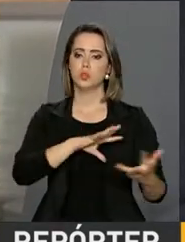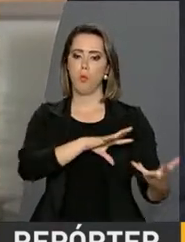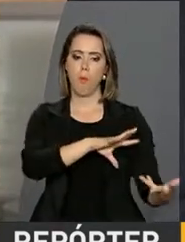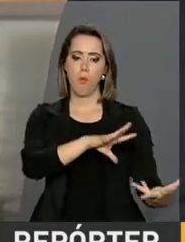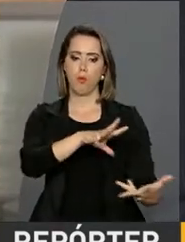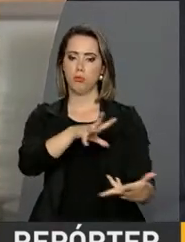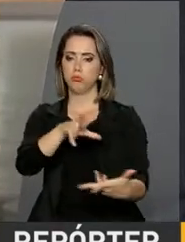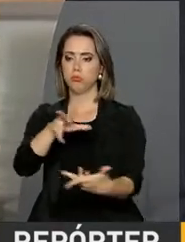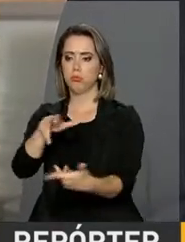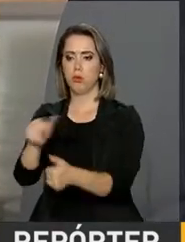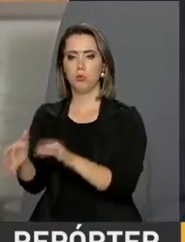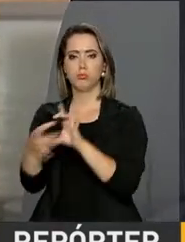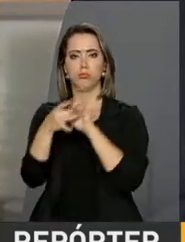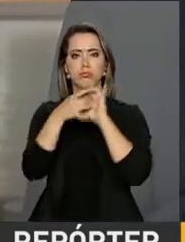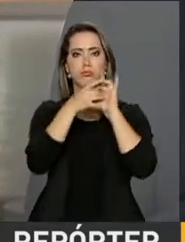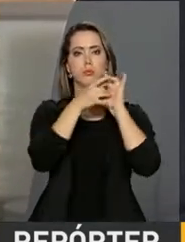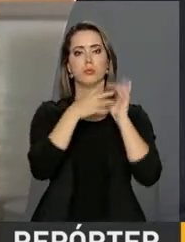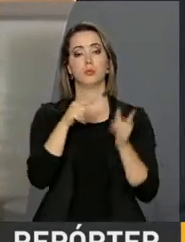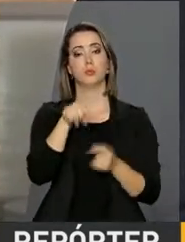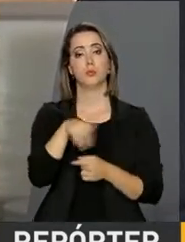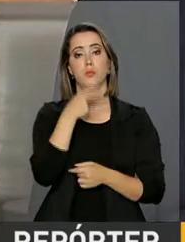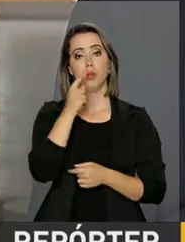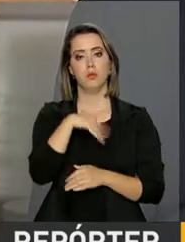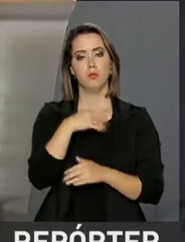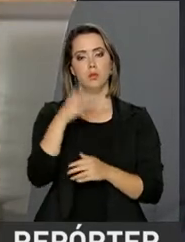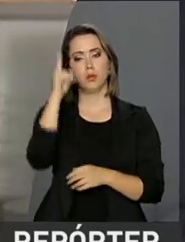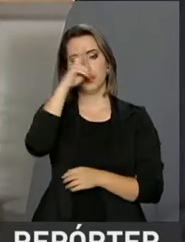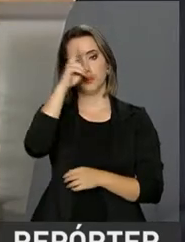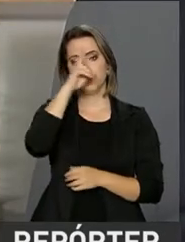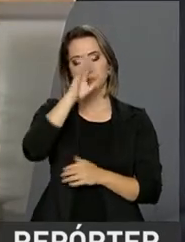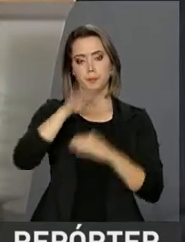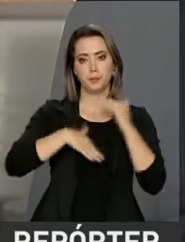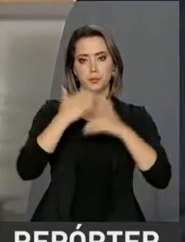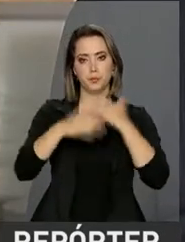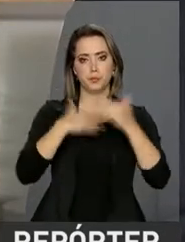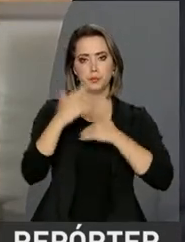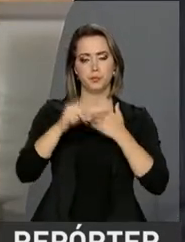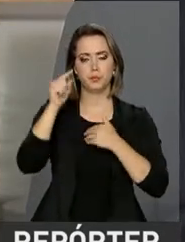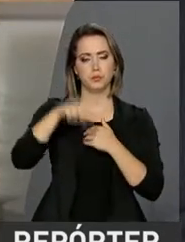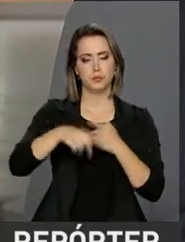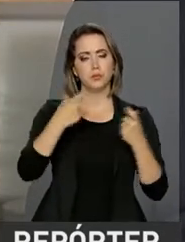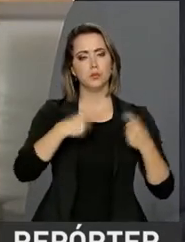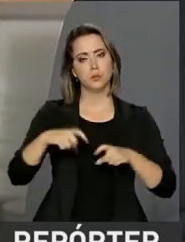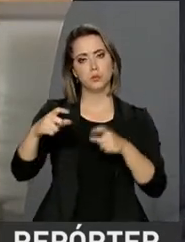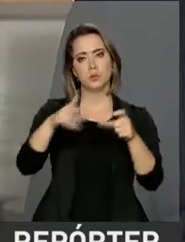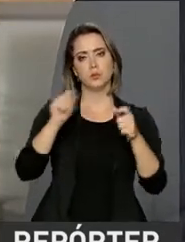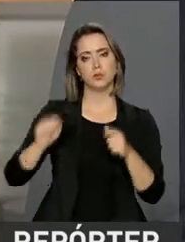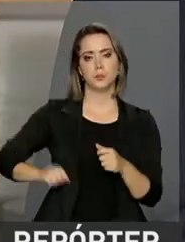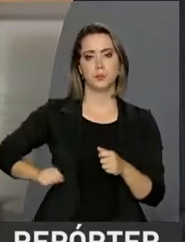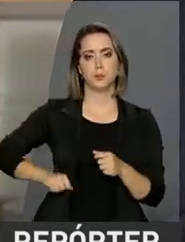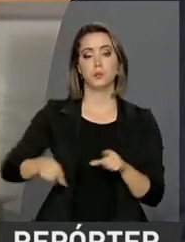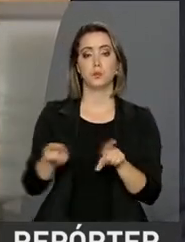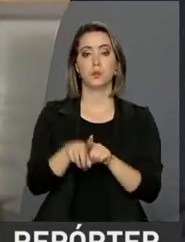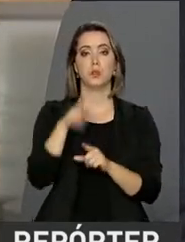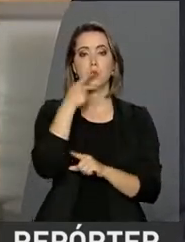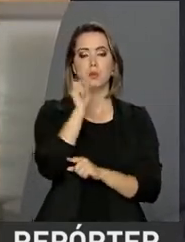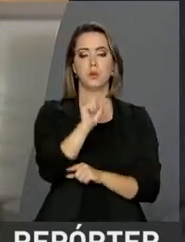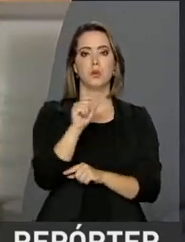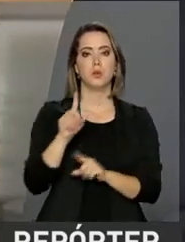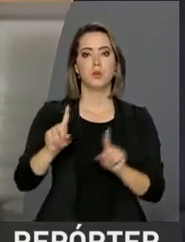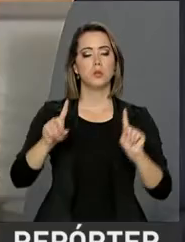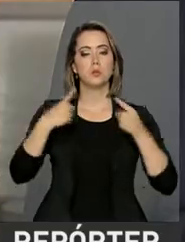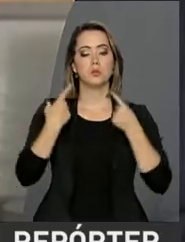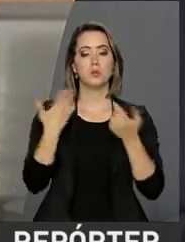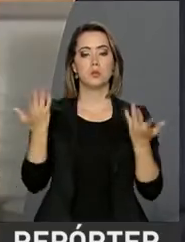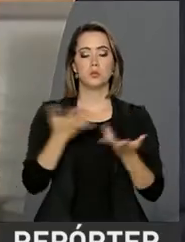universalista. Lembrou de avanços regionais na diplomacia do país e falou ainda sobre os desafios